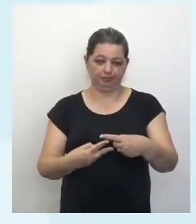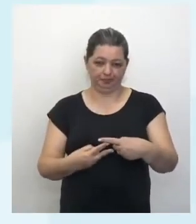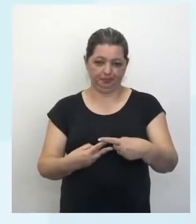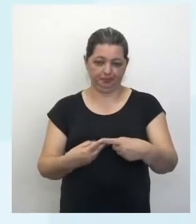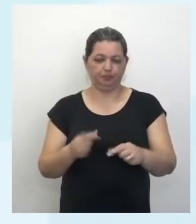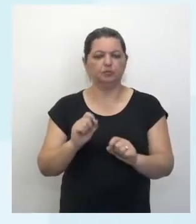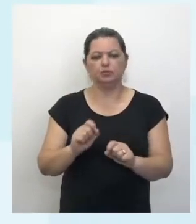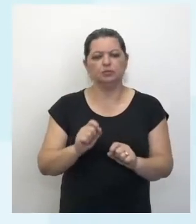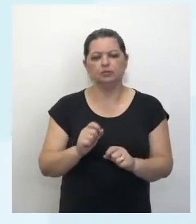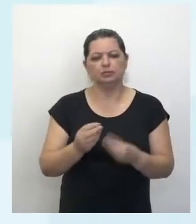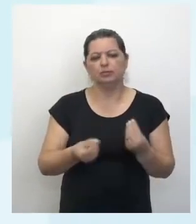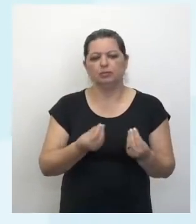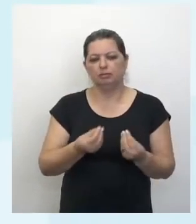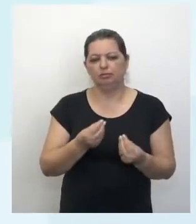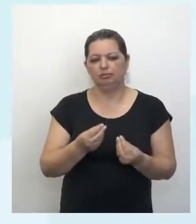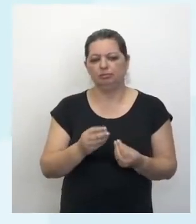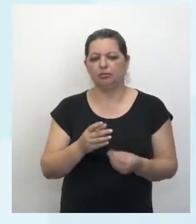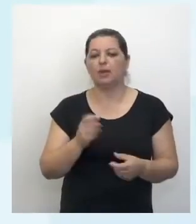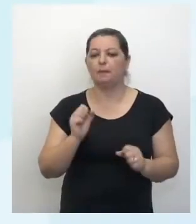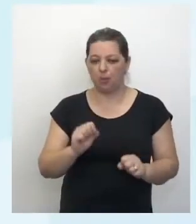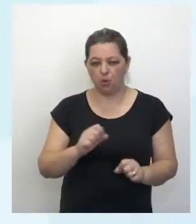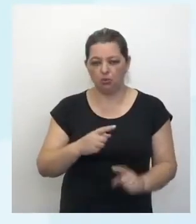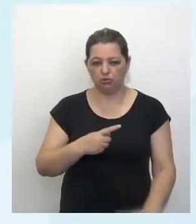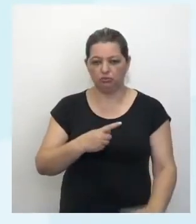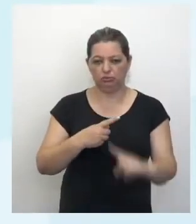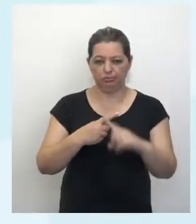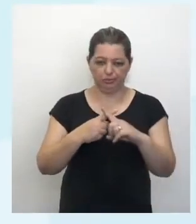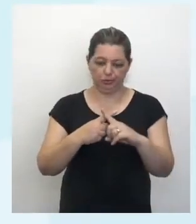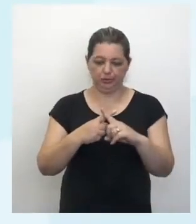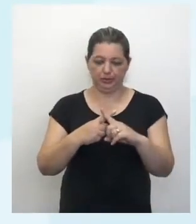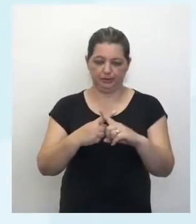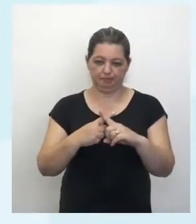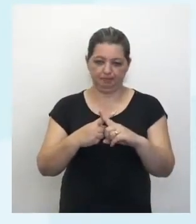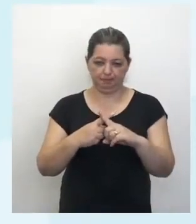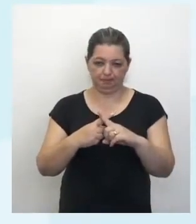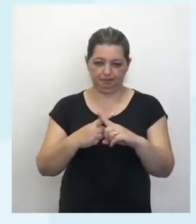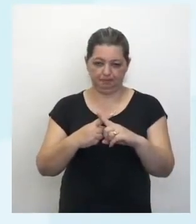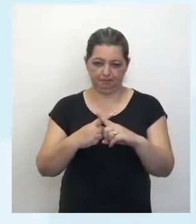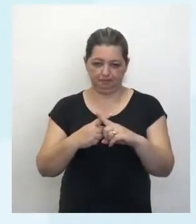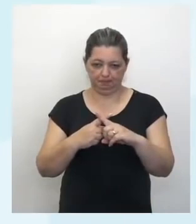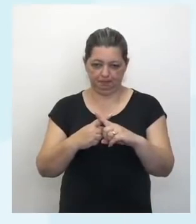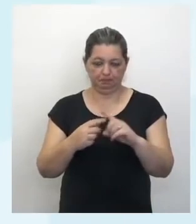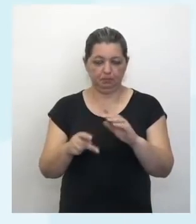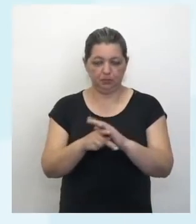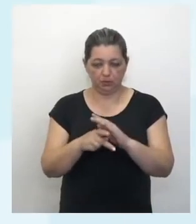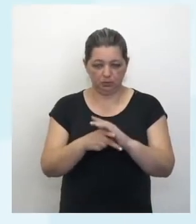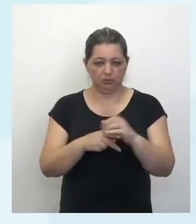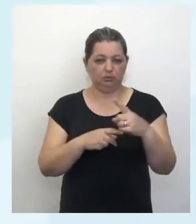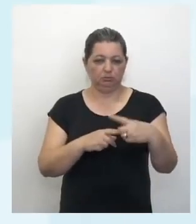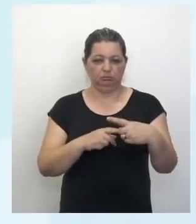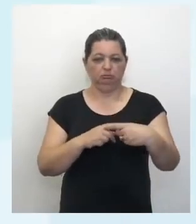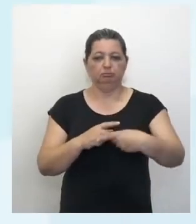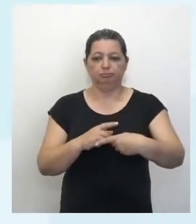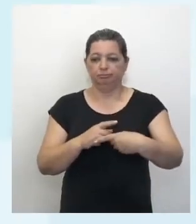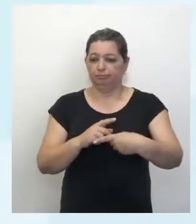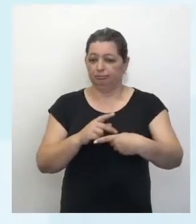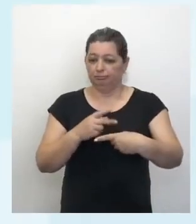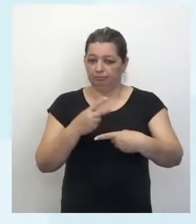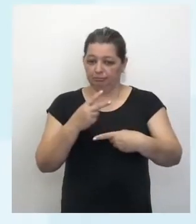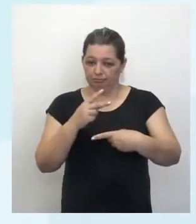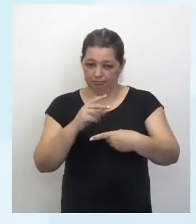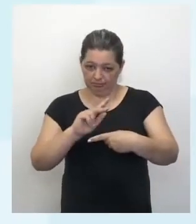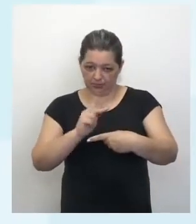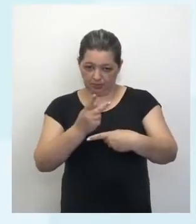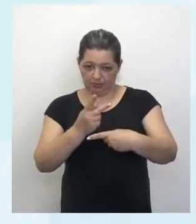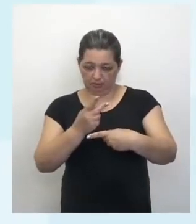diz a regra de 3? Que você pode multiplicar em cruz, não é isso? Você tem 3 dados, ó, o 3, o 8 e o 2, você